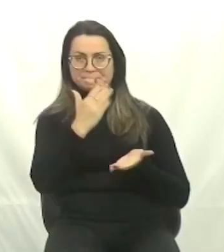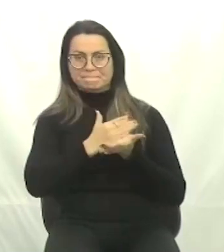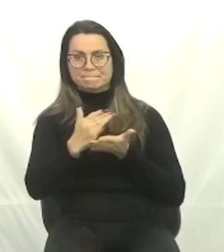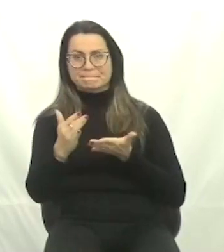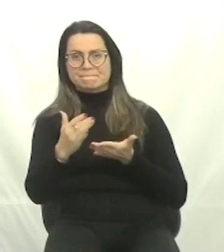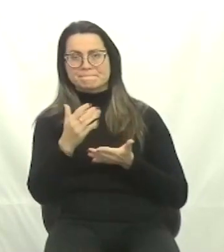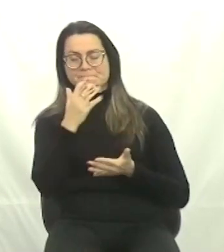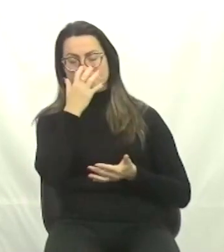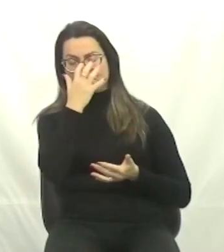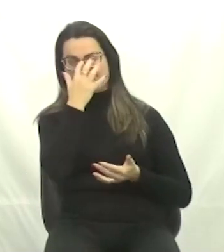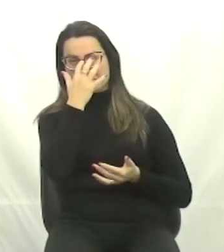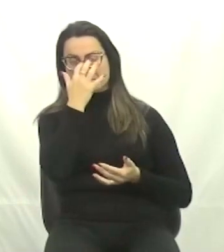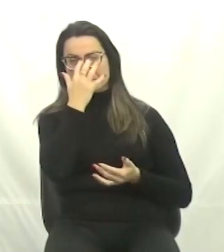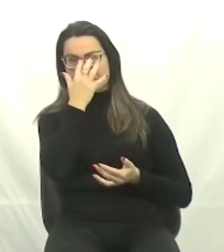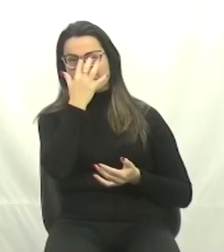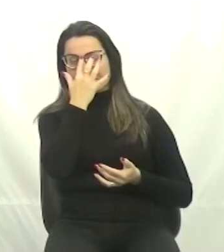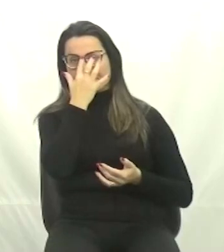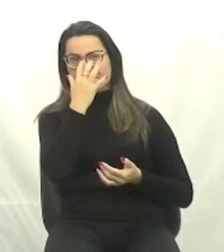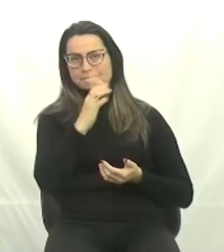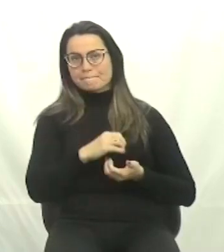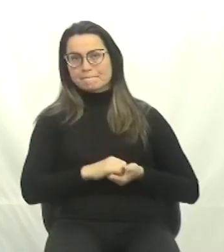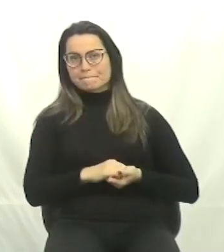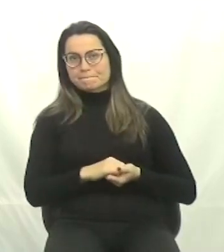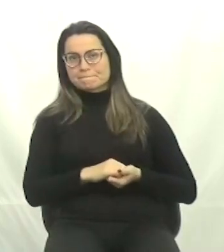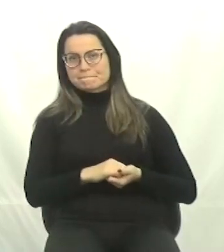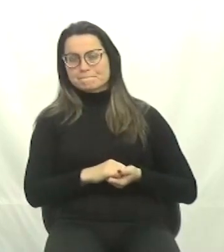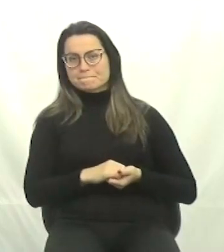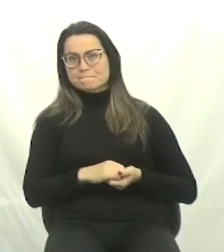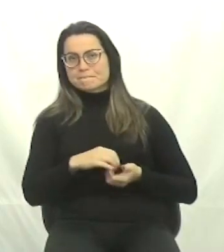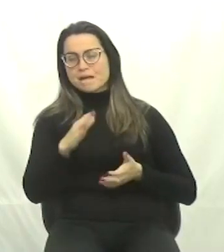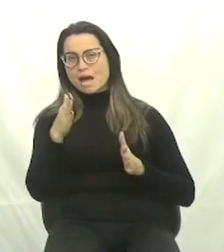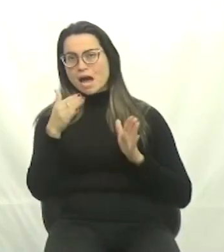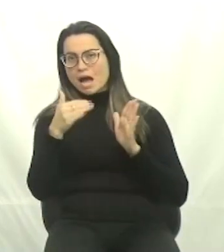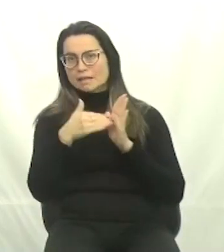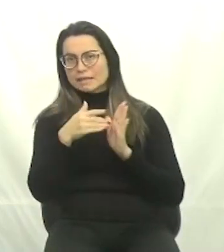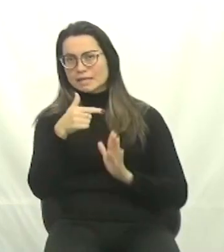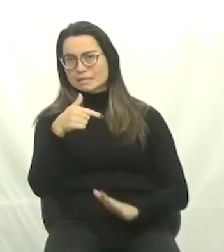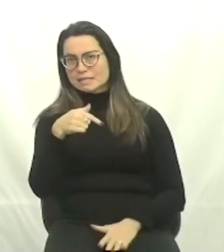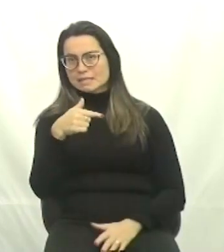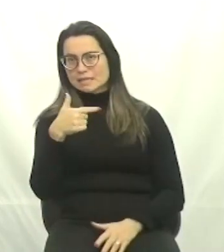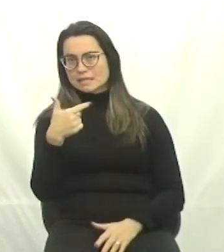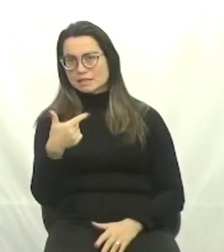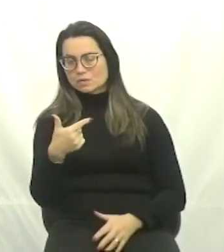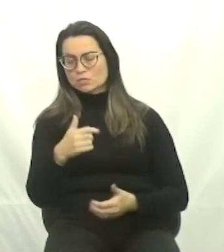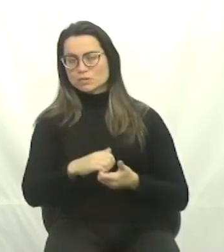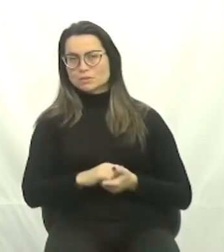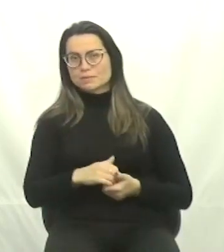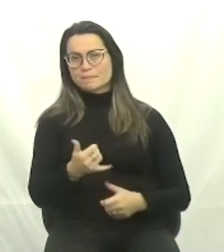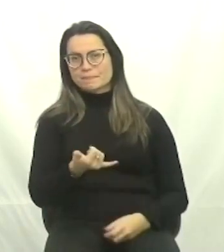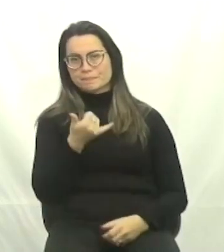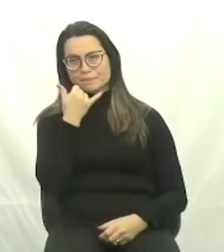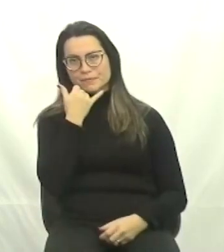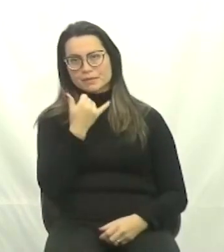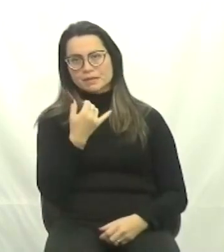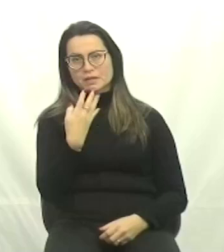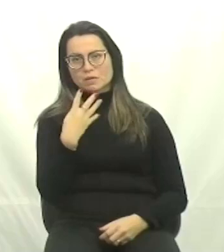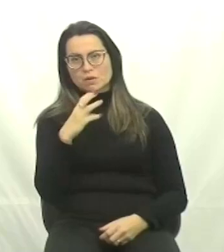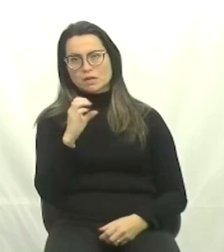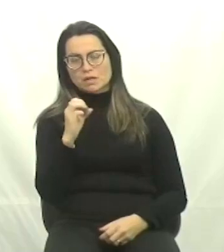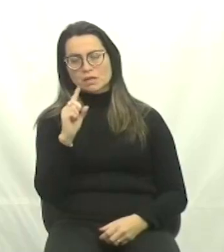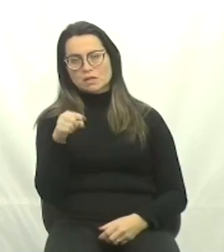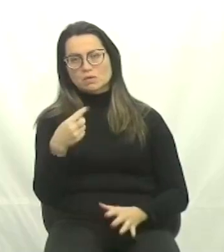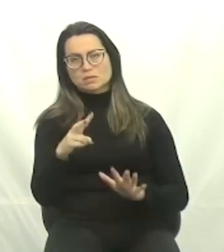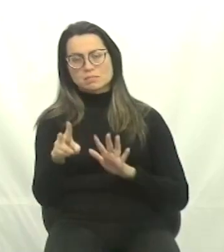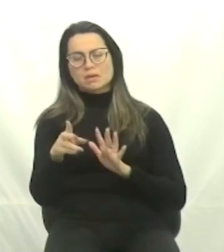72 vezes, que todos os vereadores aqui sabem, até 72 vezes. Liga 30 vezes, 40 vezes na semana que vem, na